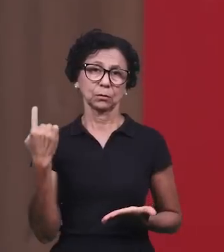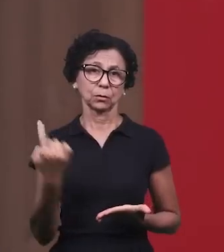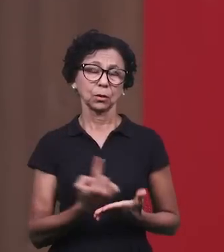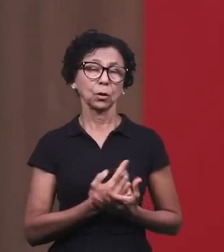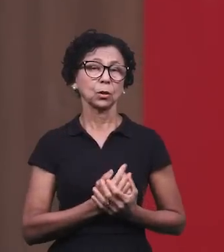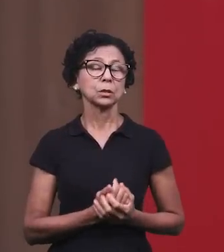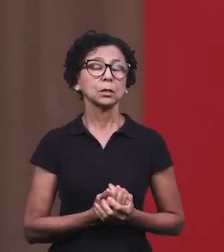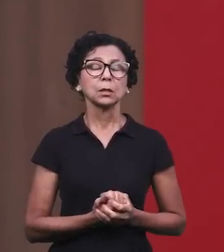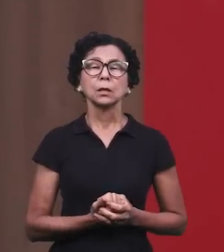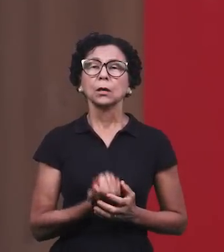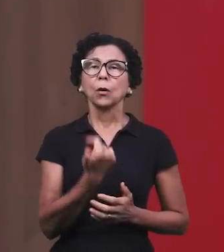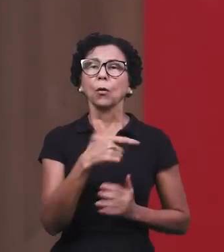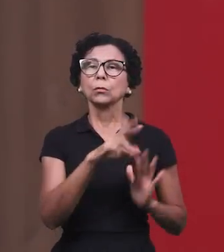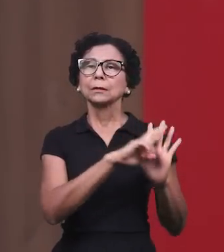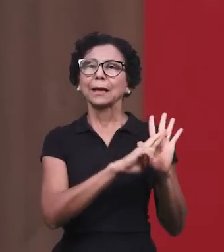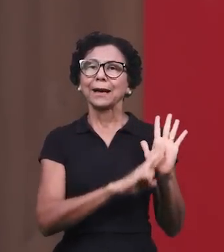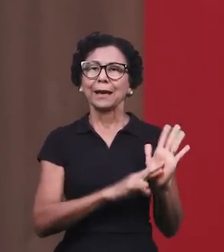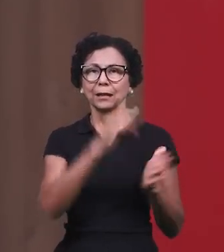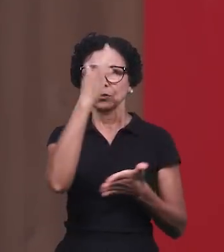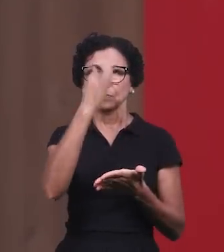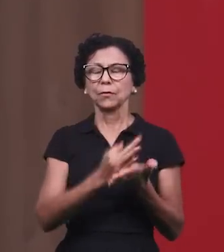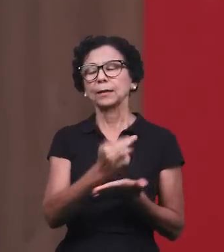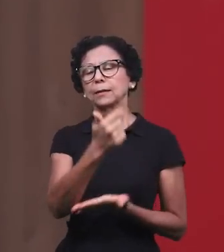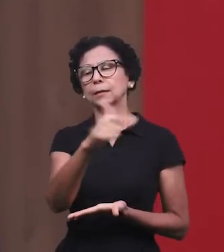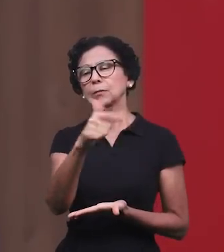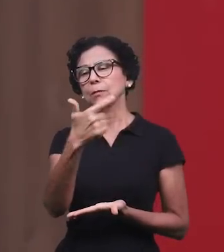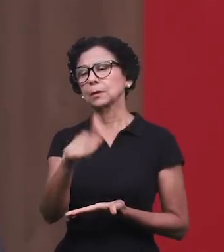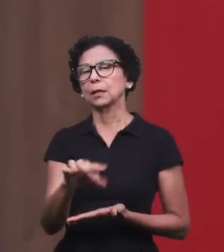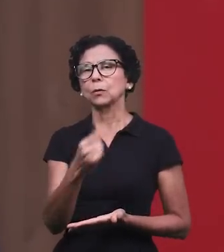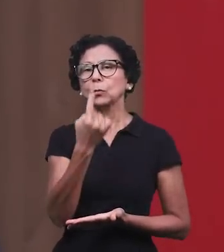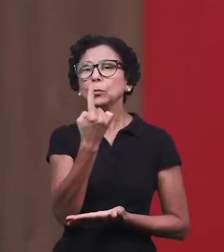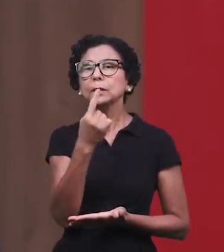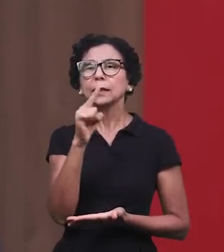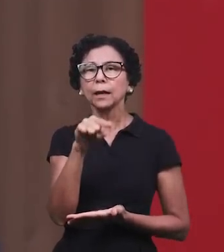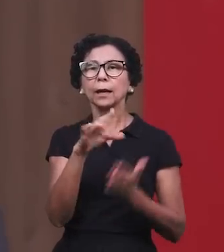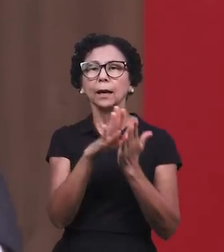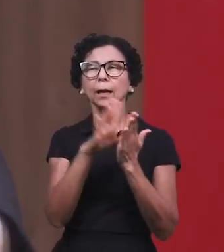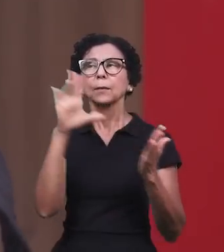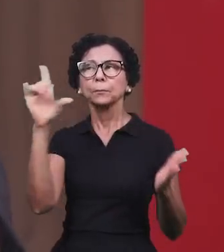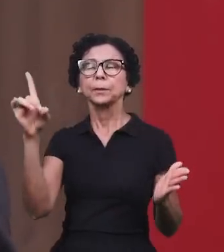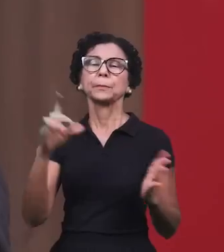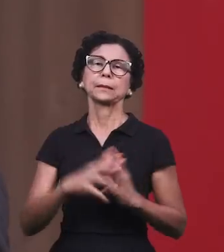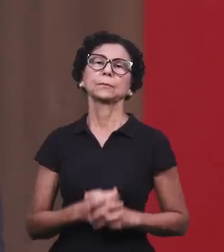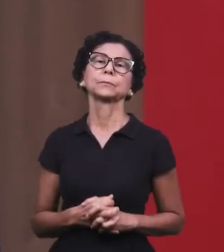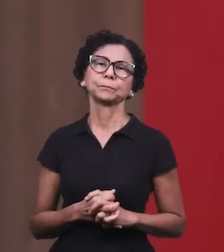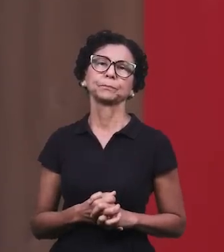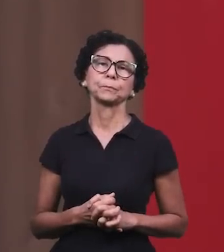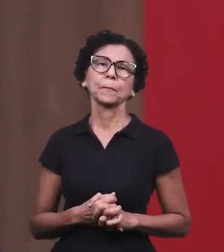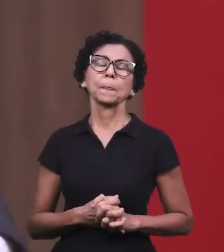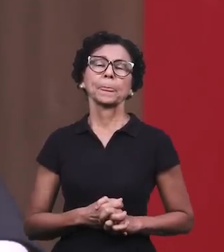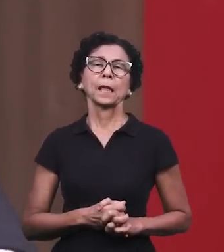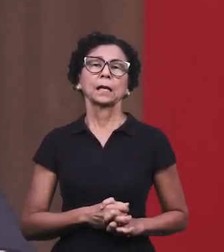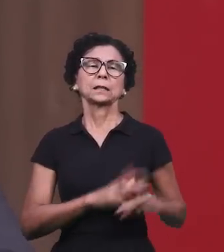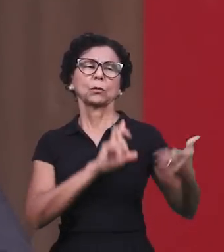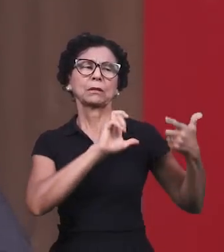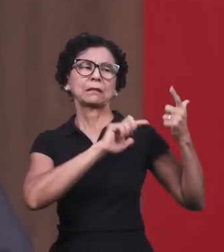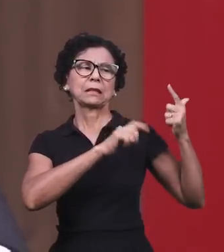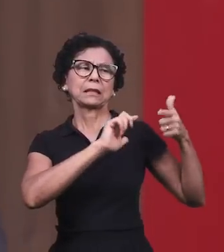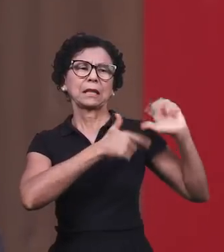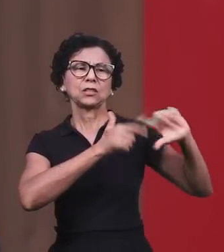outra regra de fé a não ser a palavra de Deus. A Bíblia é única, exclusivamente. Então, nós não atendemos à